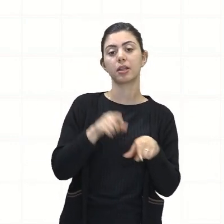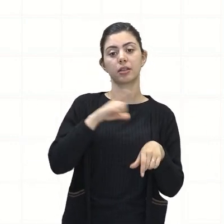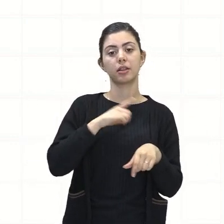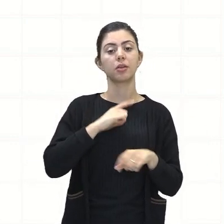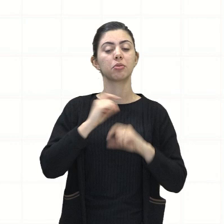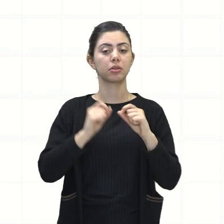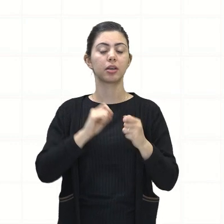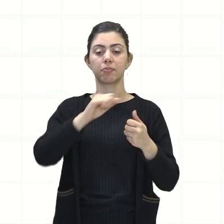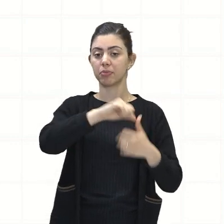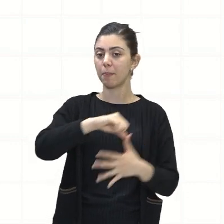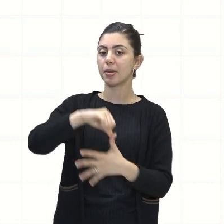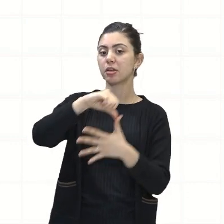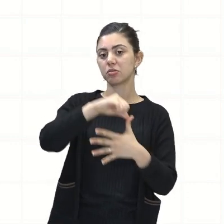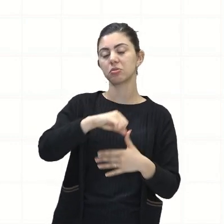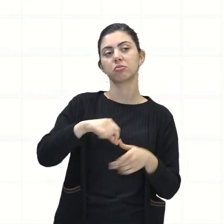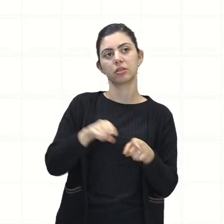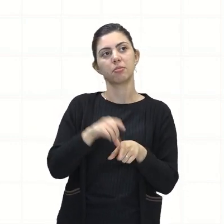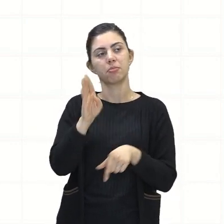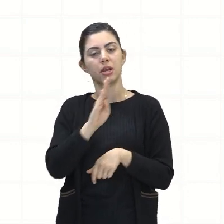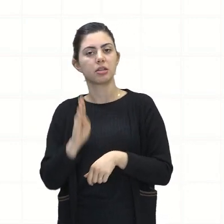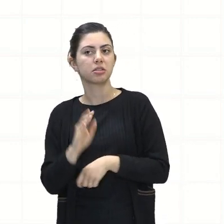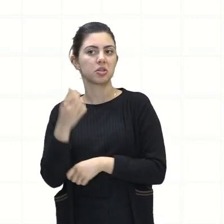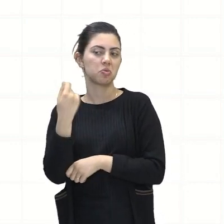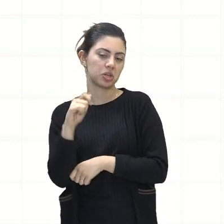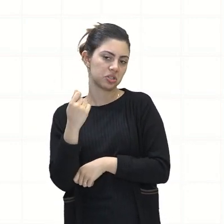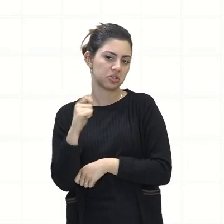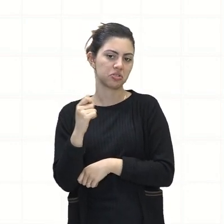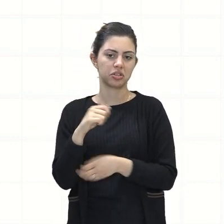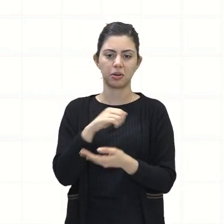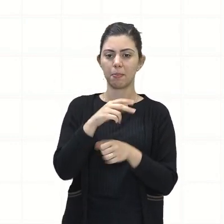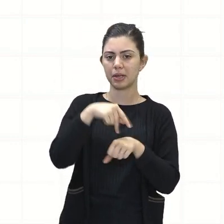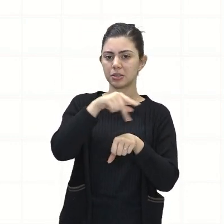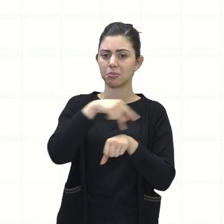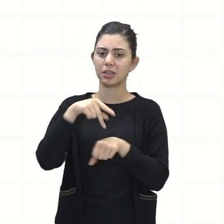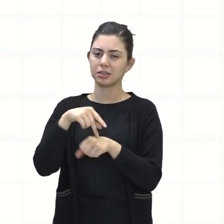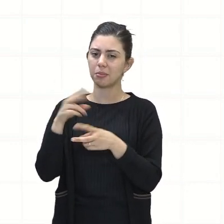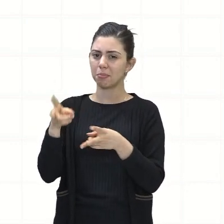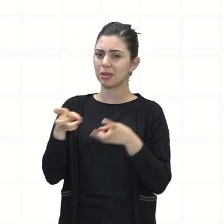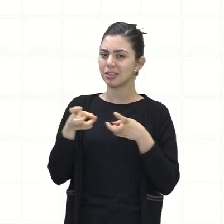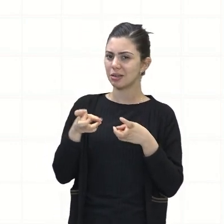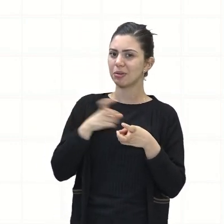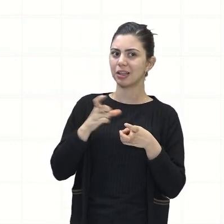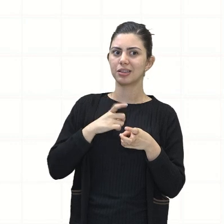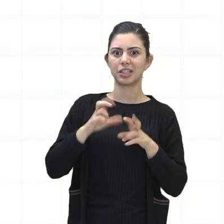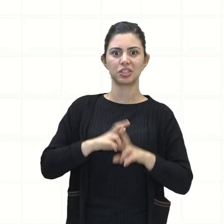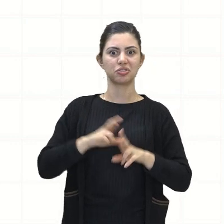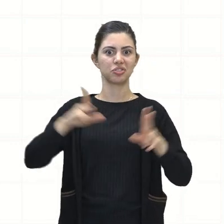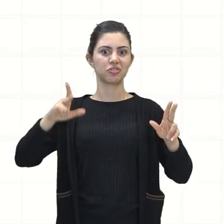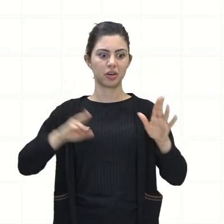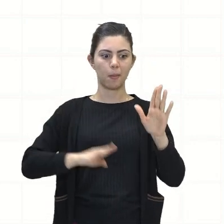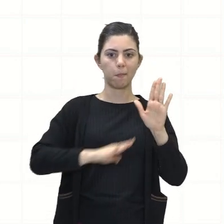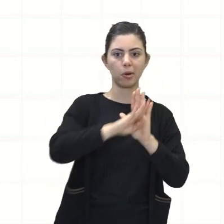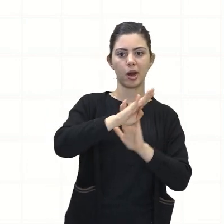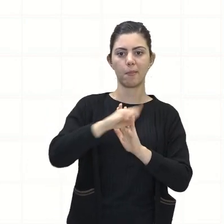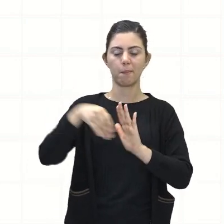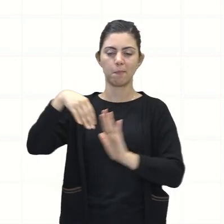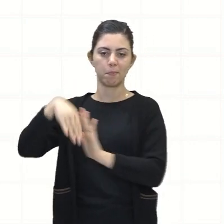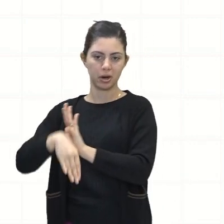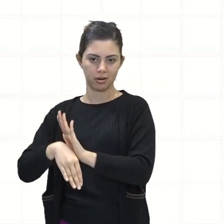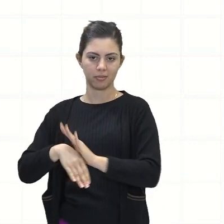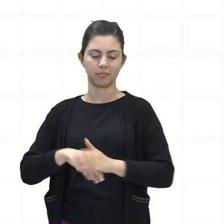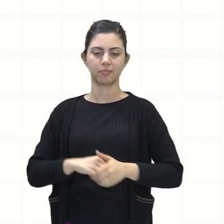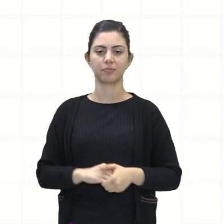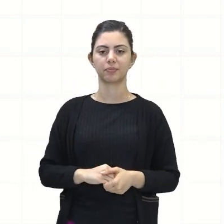né, pega Brasil, principalmente Argentina e tudo mais, a proporção é muito maior, a diferença, né? Cerca de